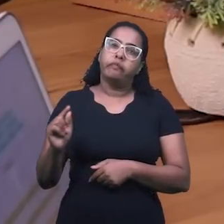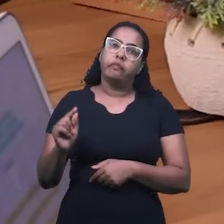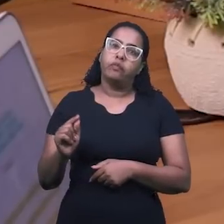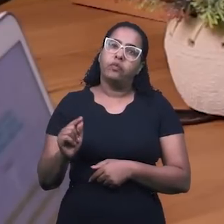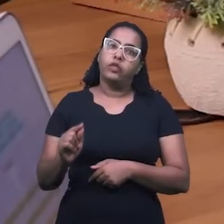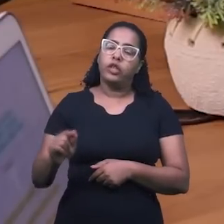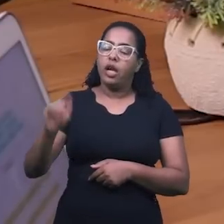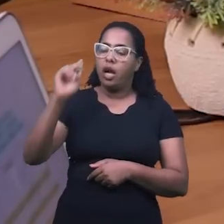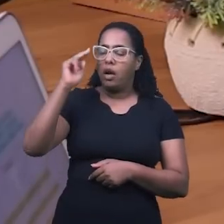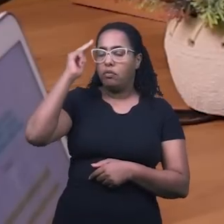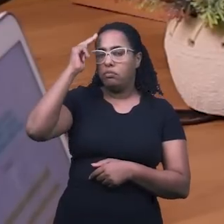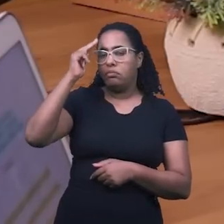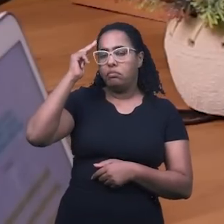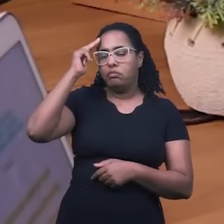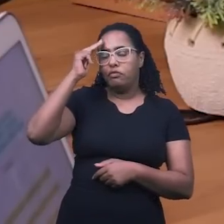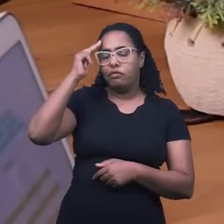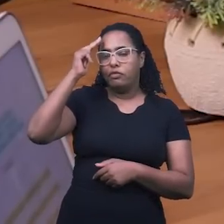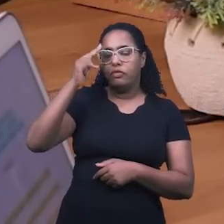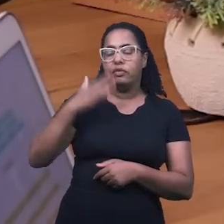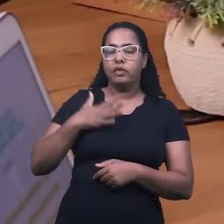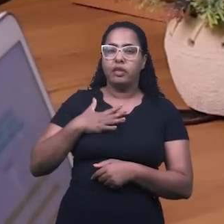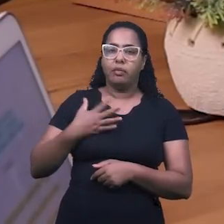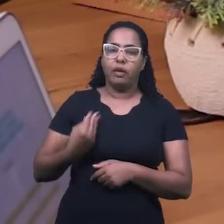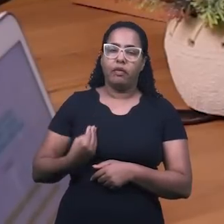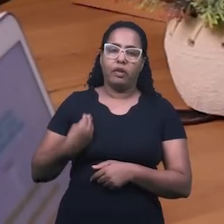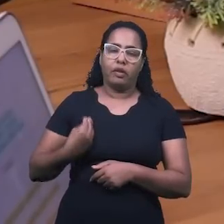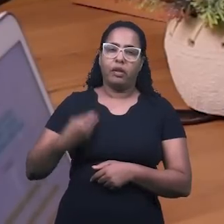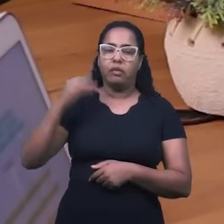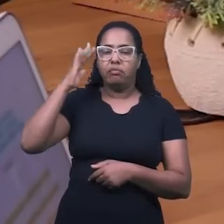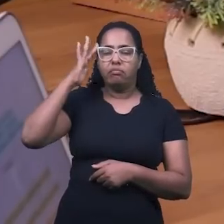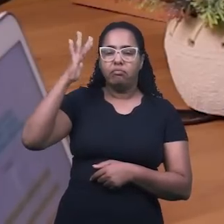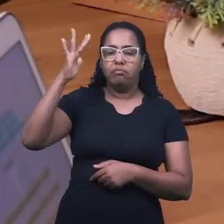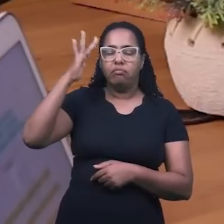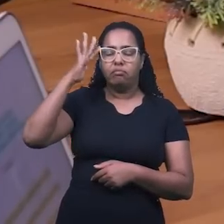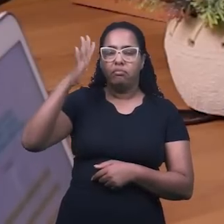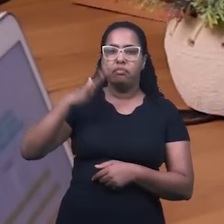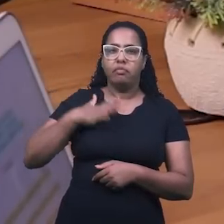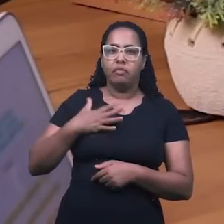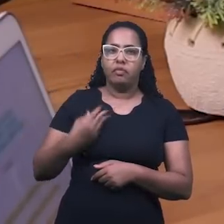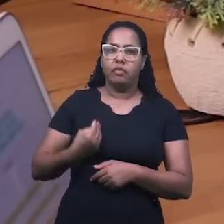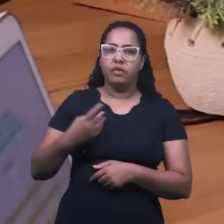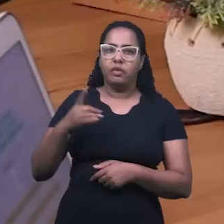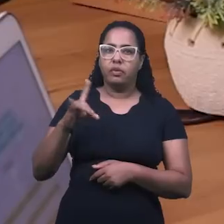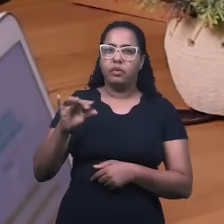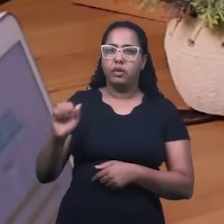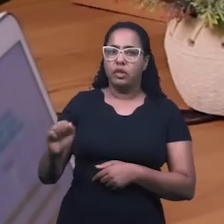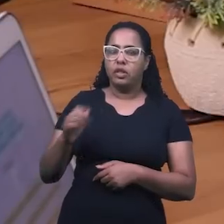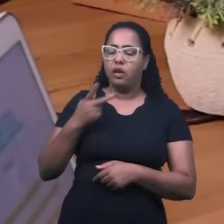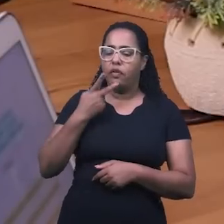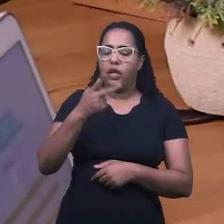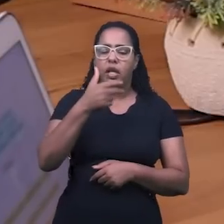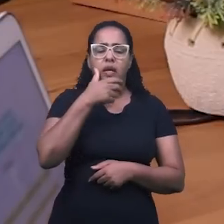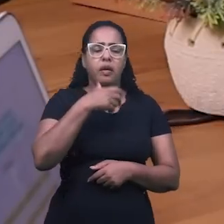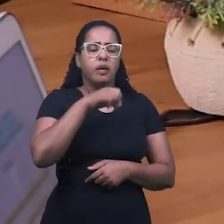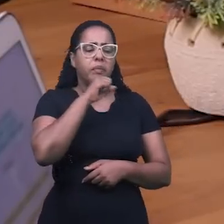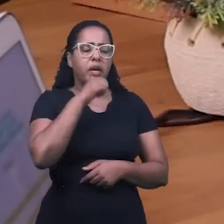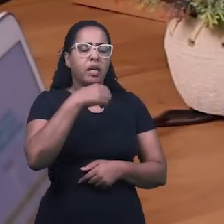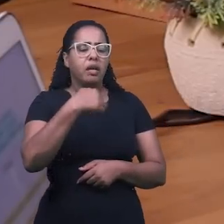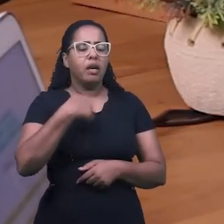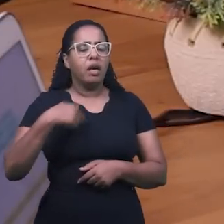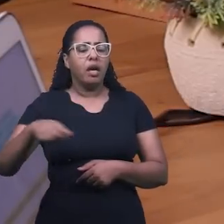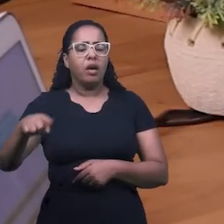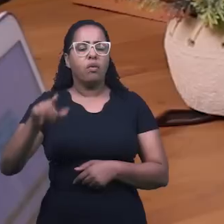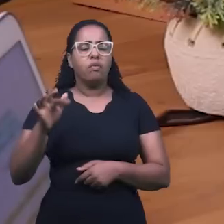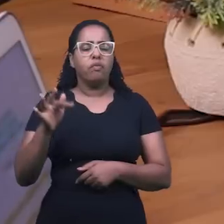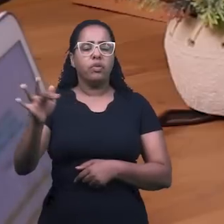que era o sonho da minha vida. Deus. Um dia eu disse assim para minha